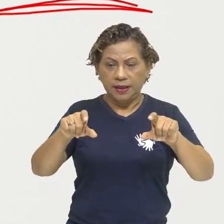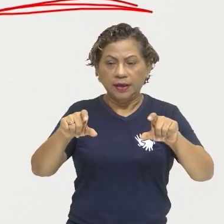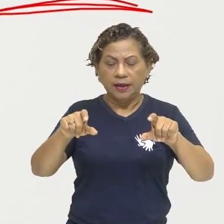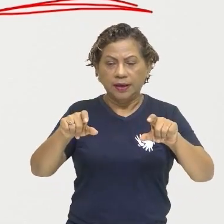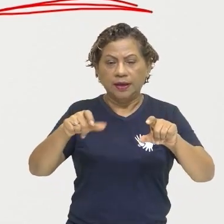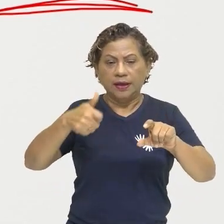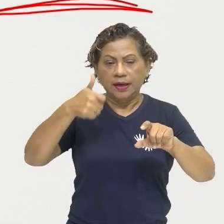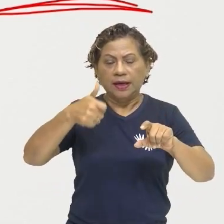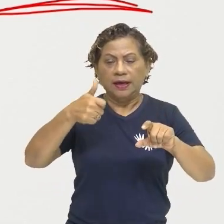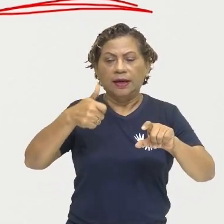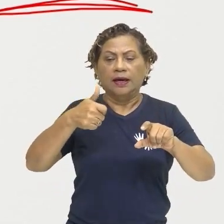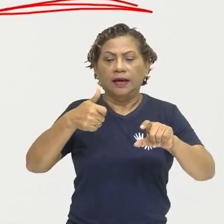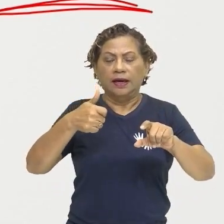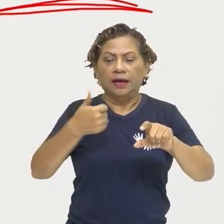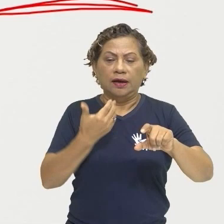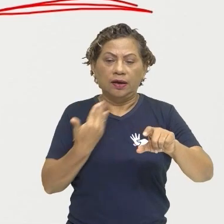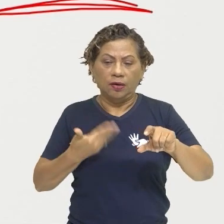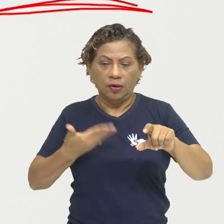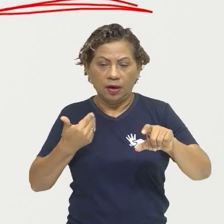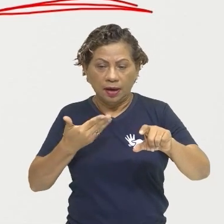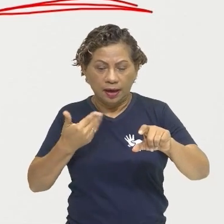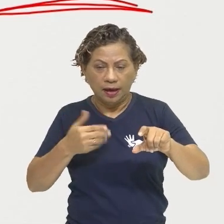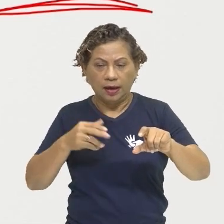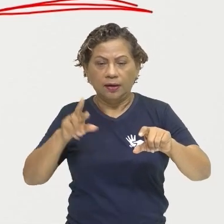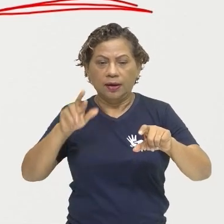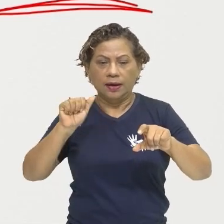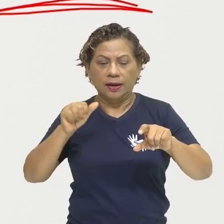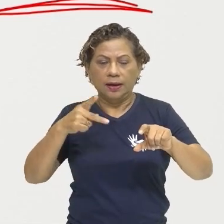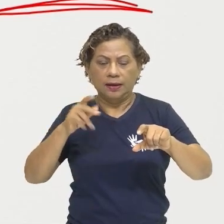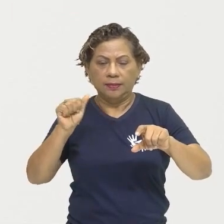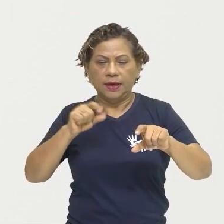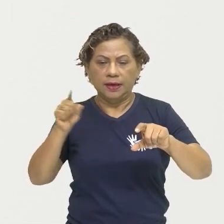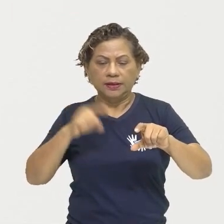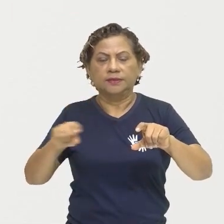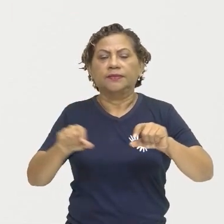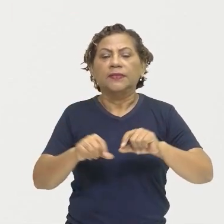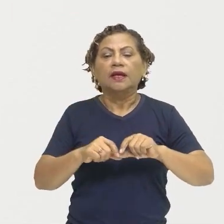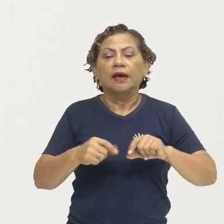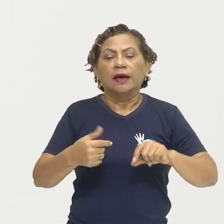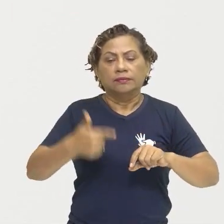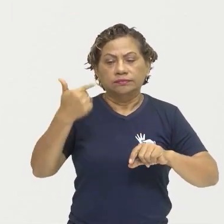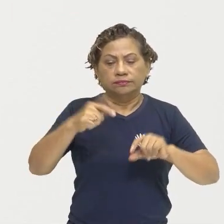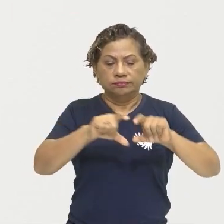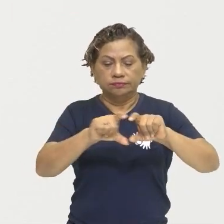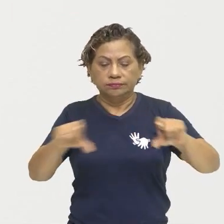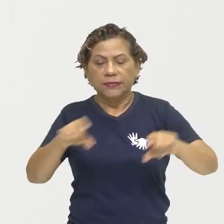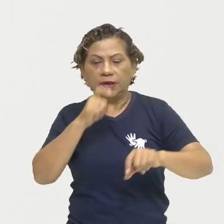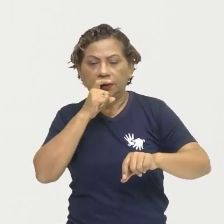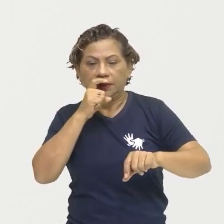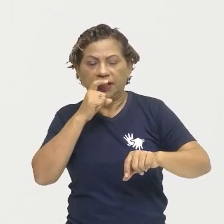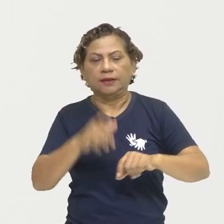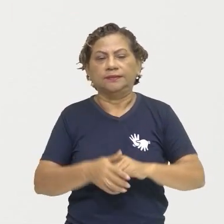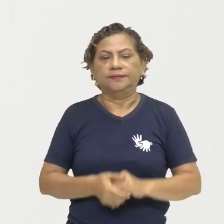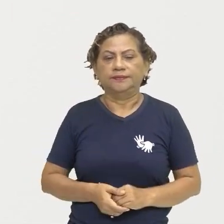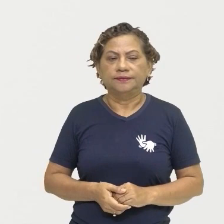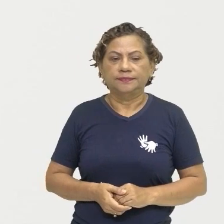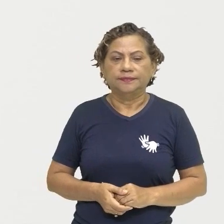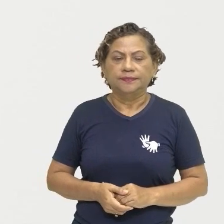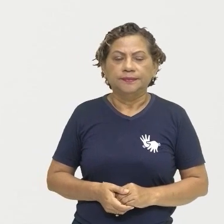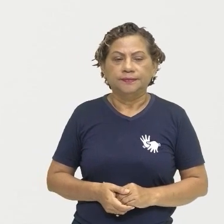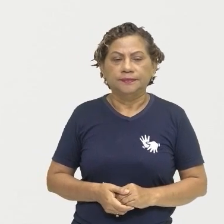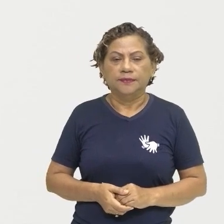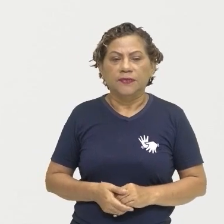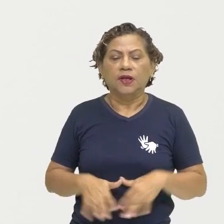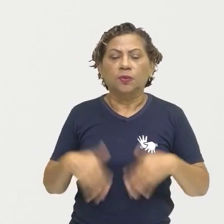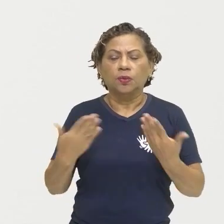essa conjunção coordenada aditiva. A segunda situação em que eu separo uma coordenada aditiva, né,